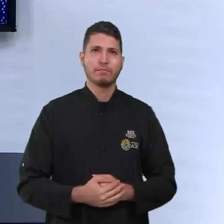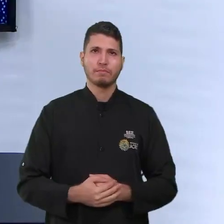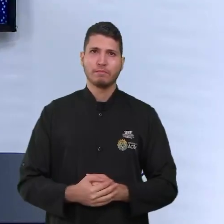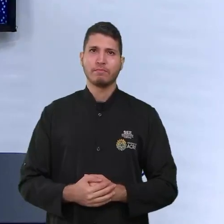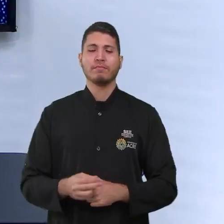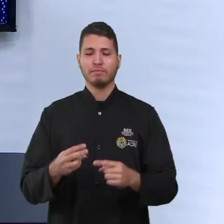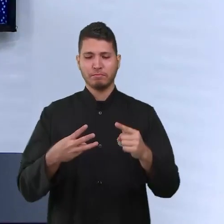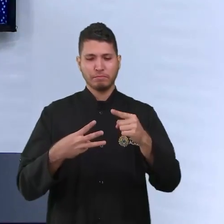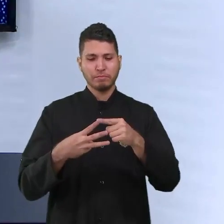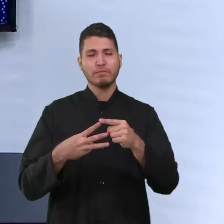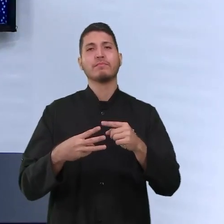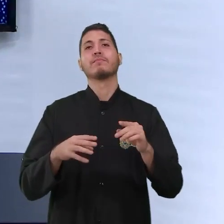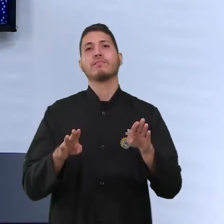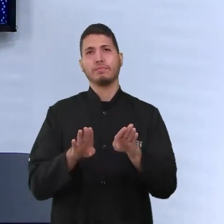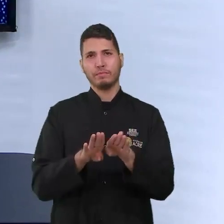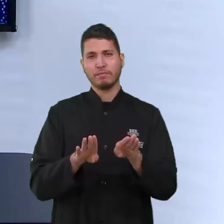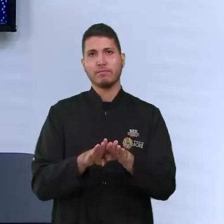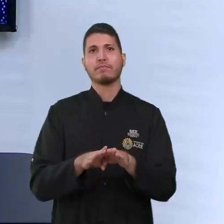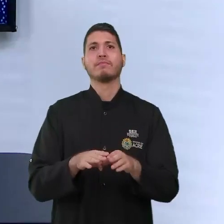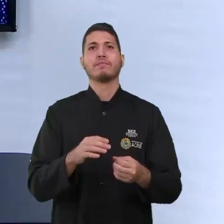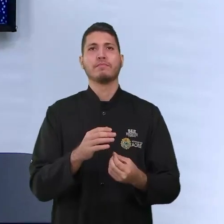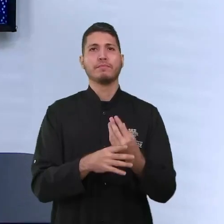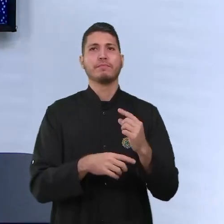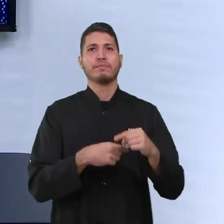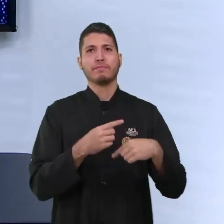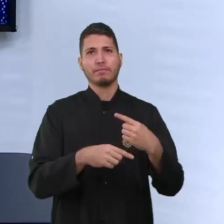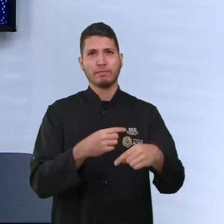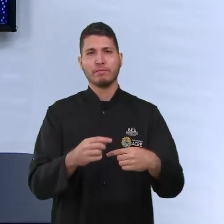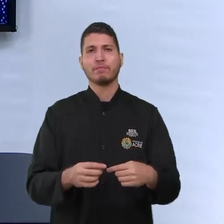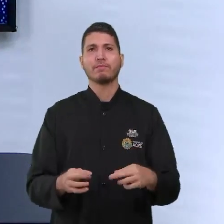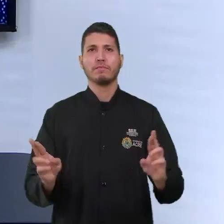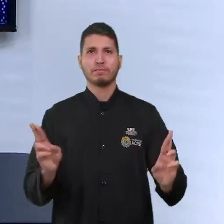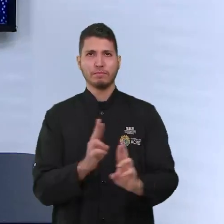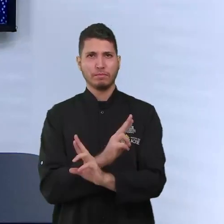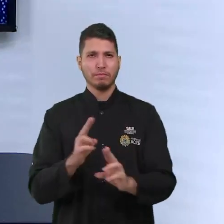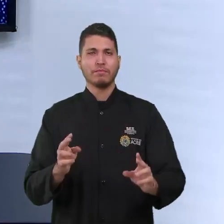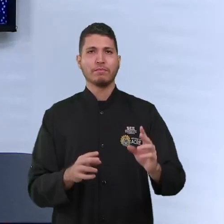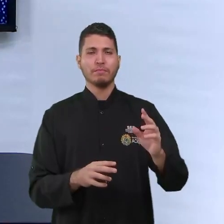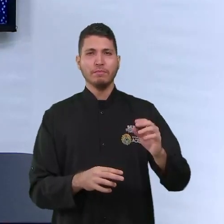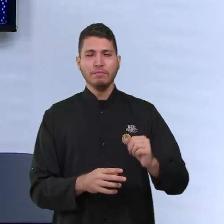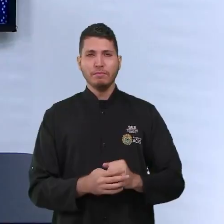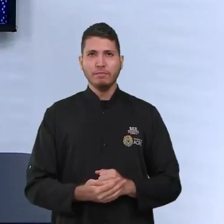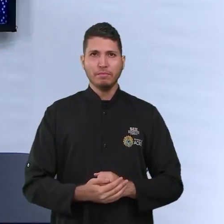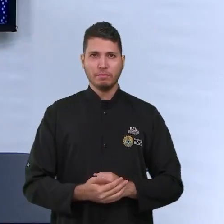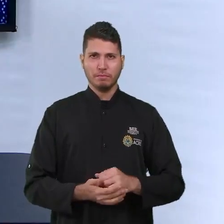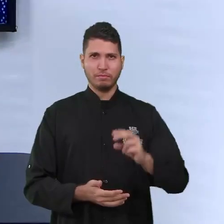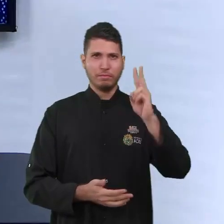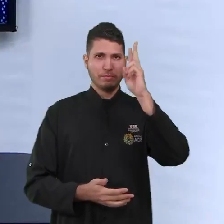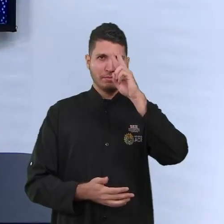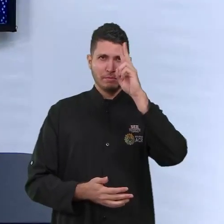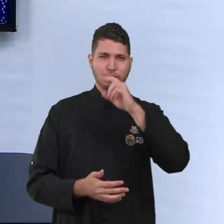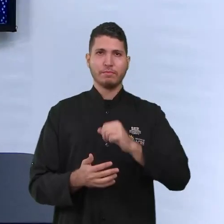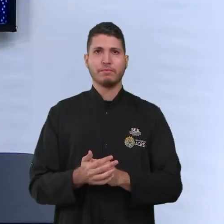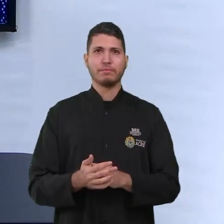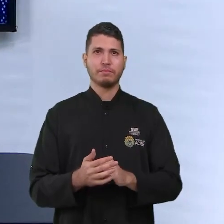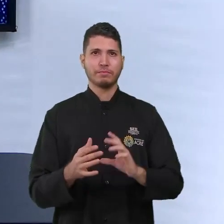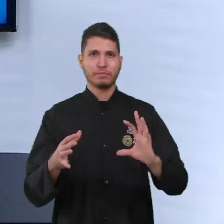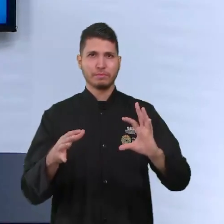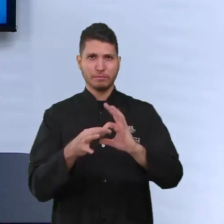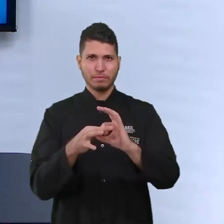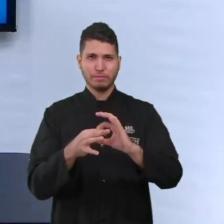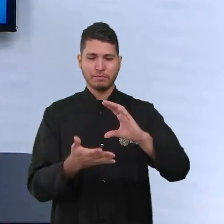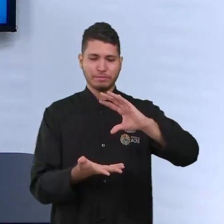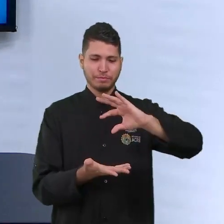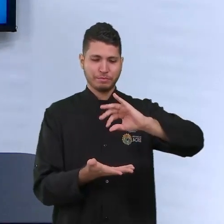países produtores de matéria-prima. Então, tudo é uma questão histórica pautada dentro da ideia do capitalismo. Vamos